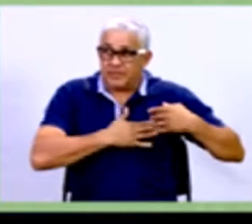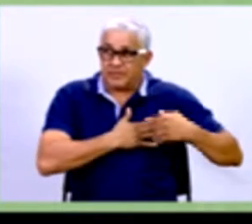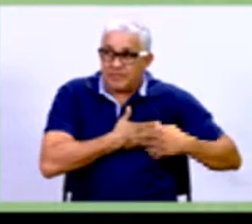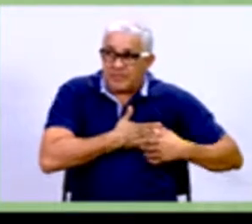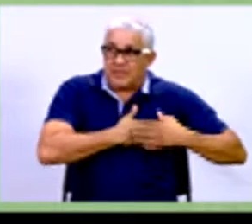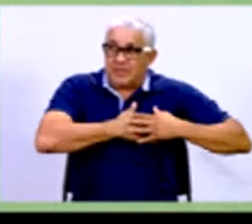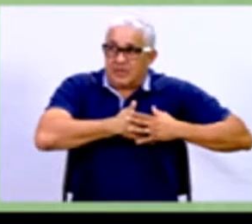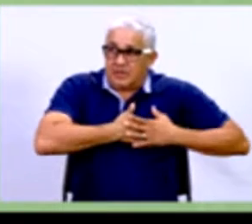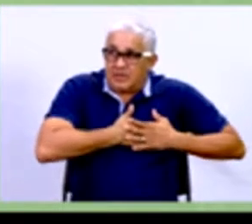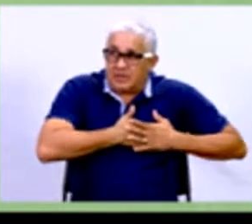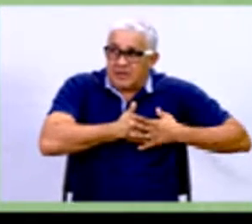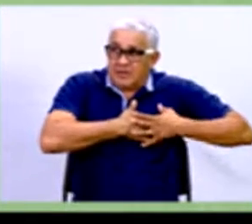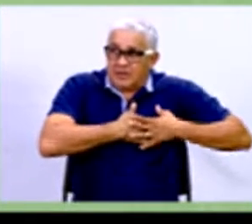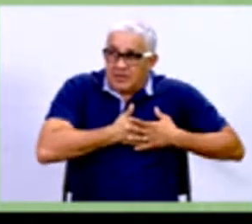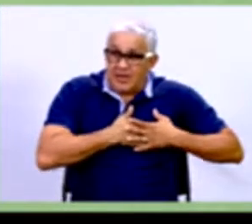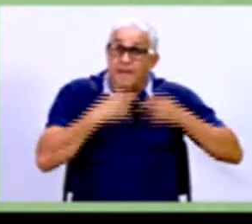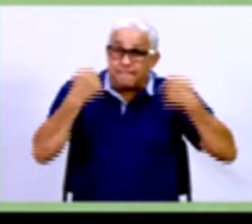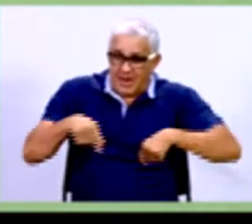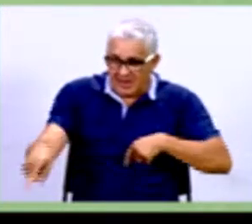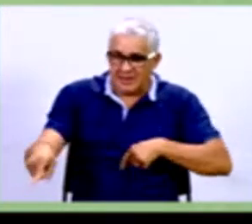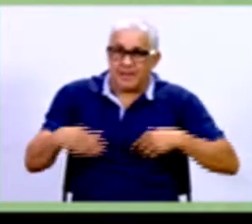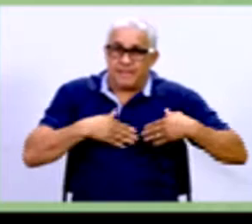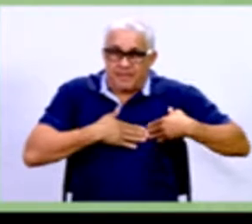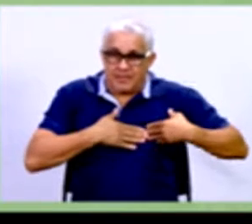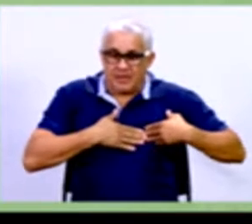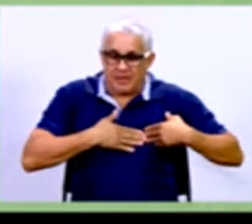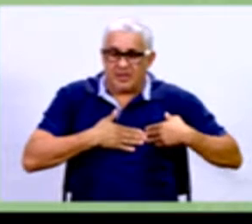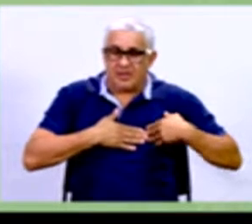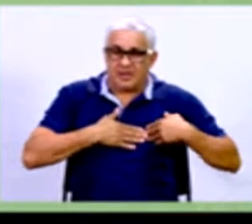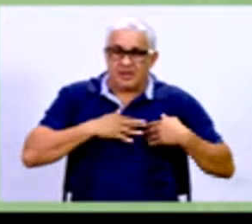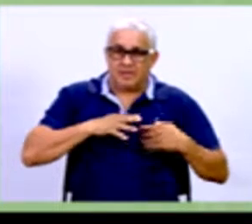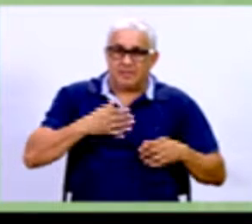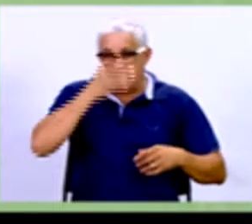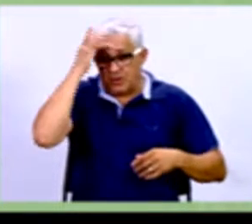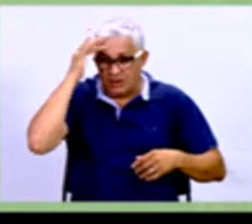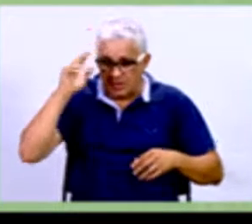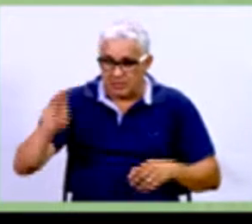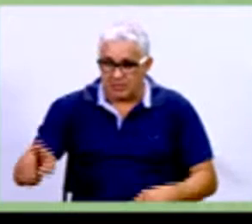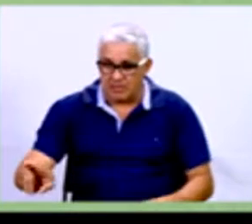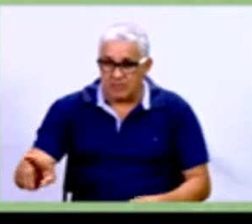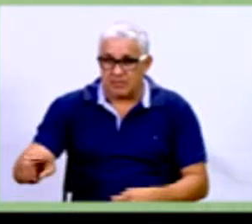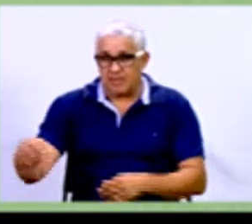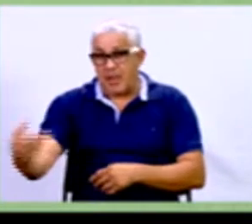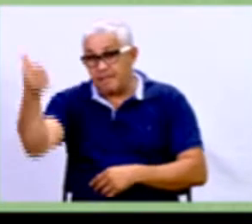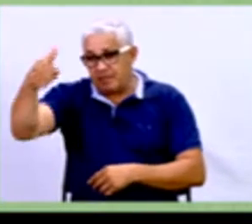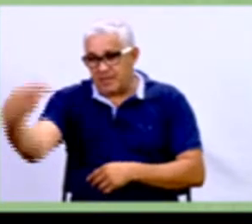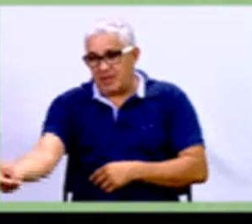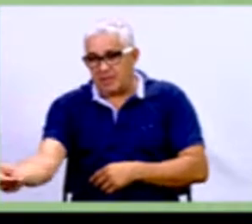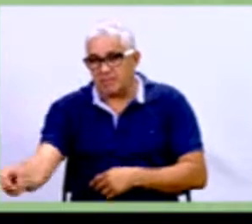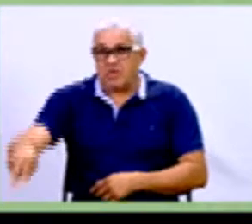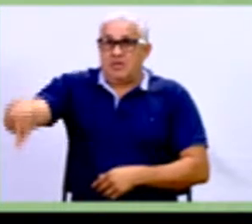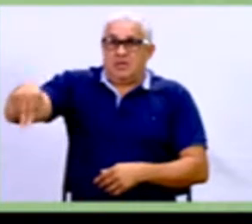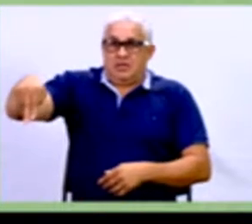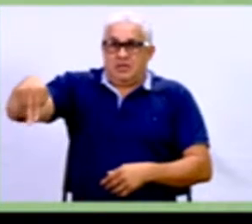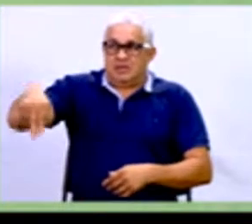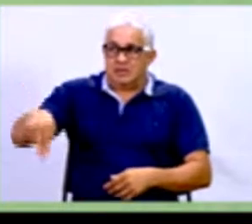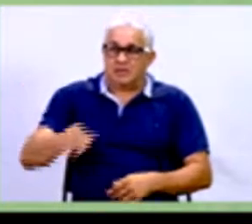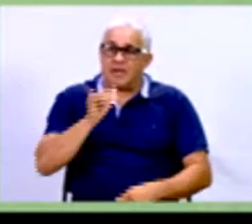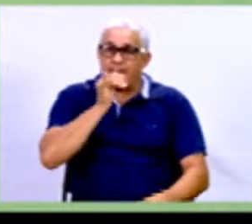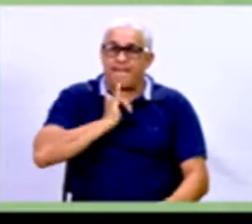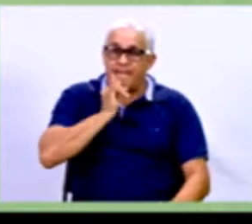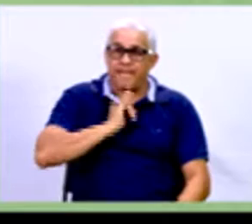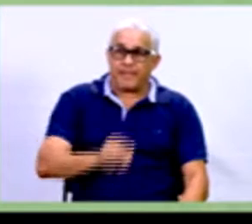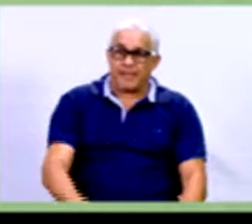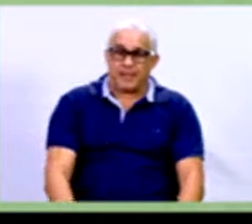a queda foi necessária para provocar um impacto para reanimar aquela pessoa que sofreu o infarto. Então esse é um exemplo,